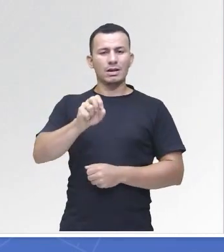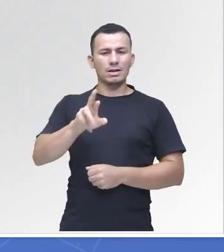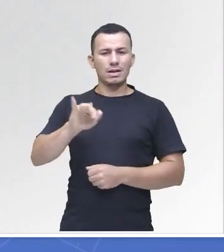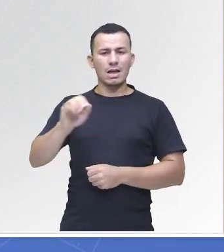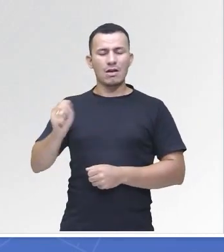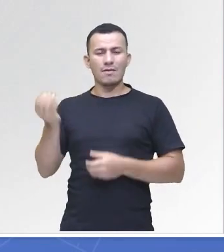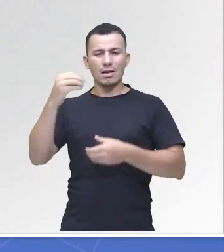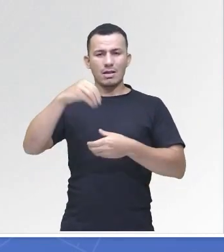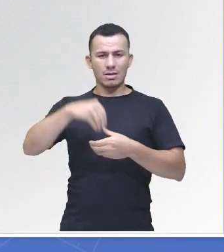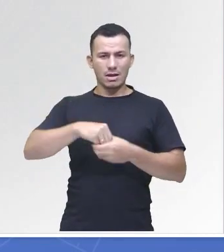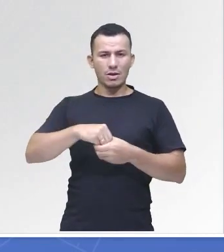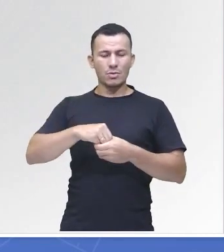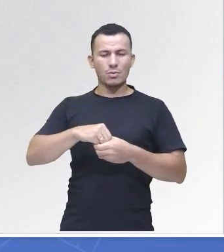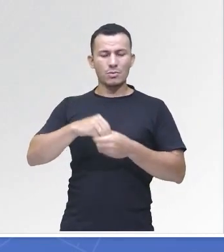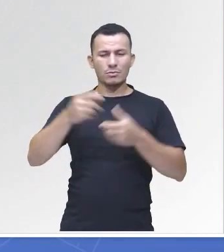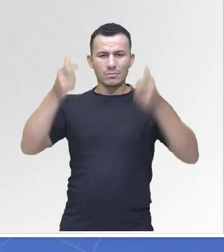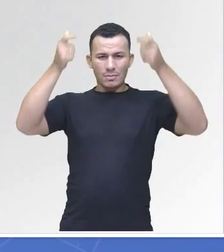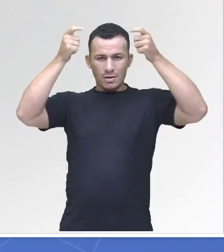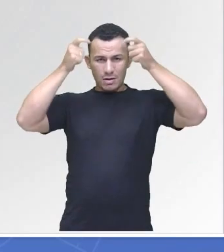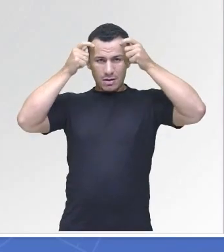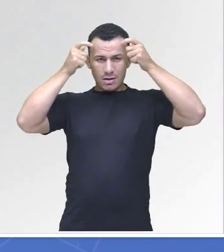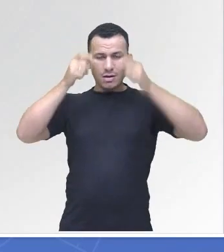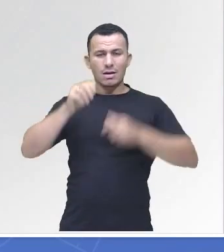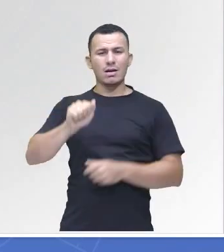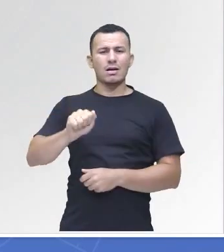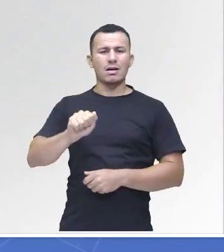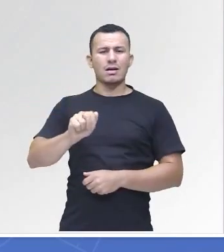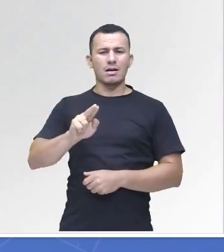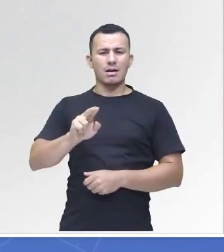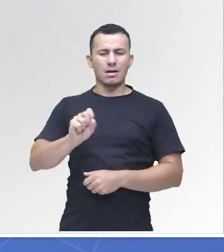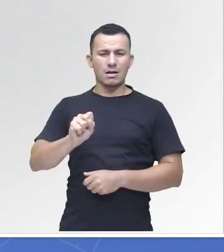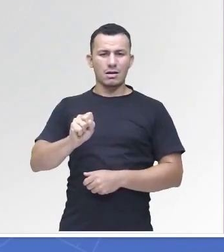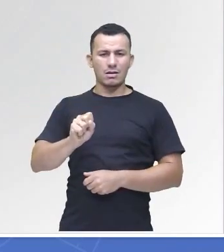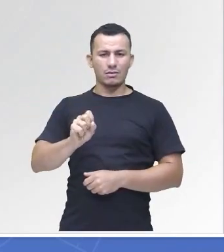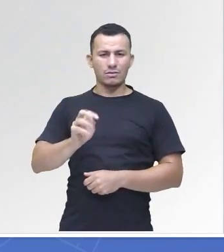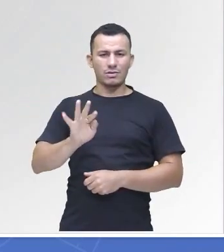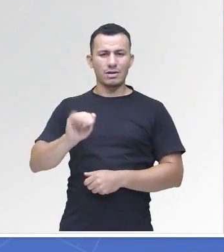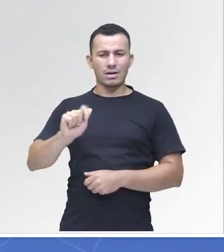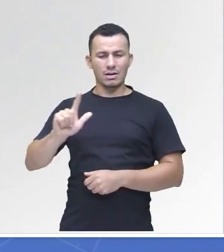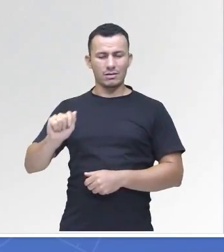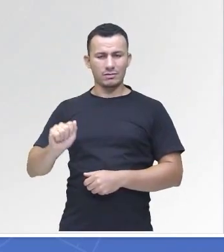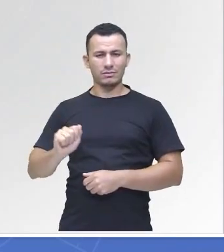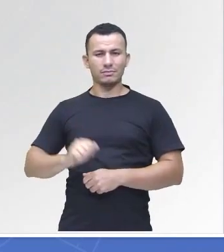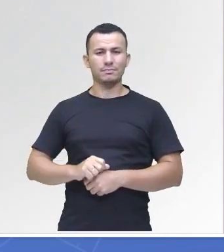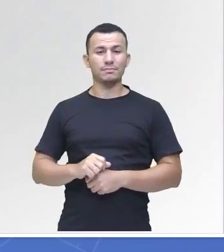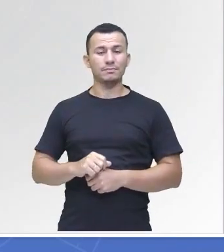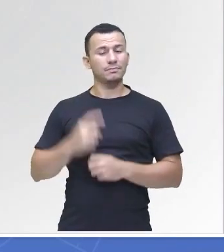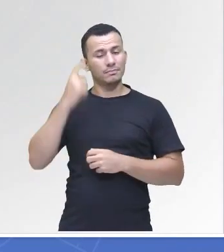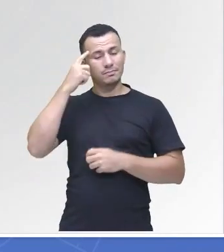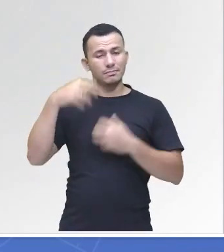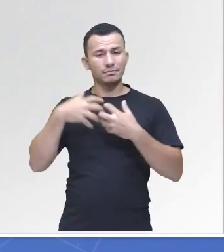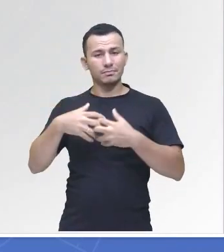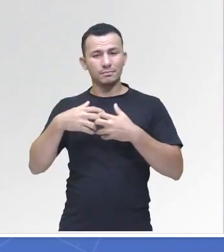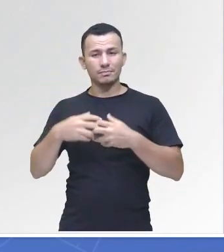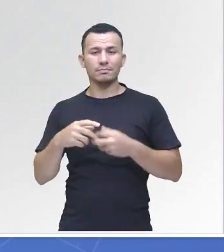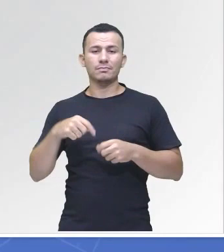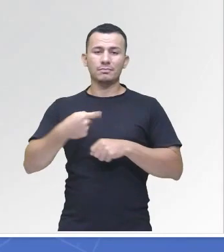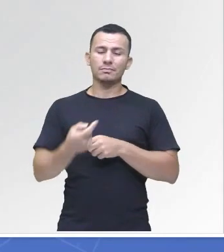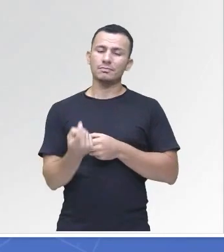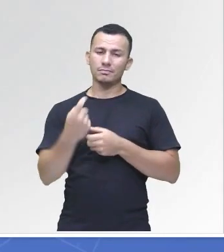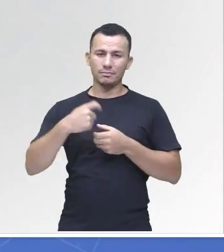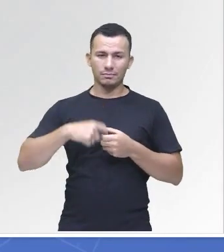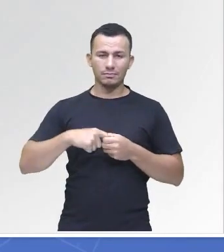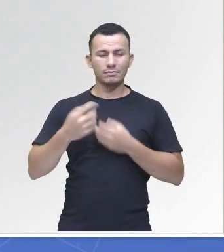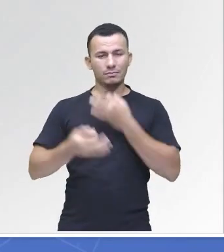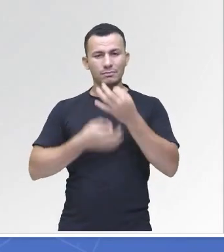Império Austro-Húngaro. Então, reflitam aí sobre essas nossas 5 alternativas. Daqui a pouquinho a gente volta e comenta